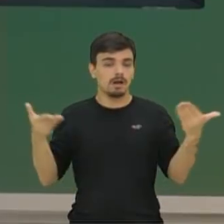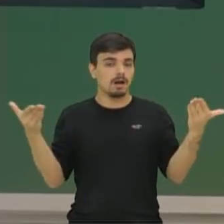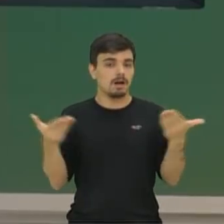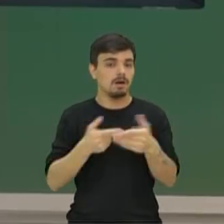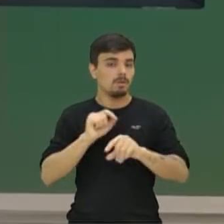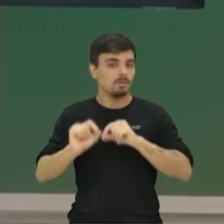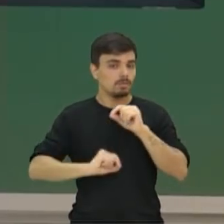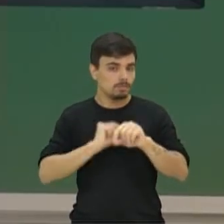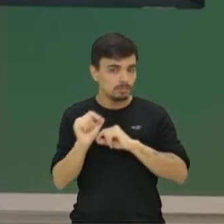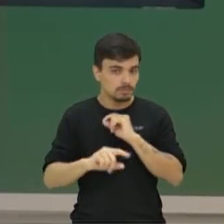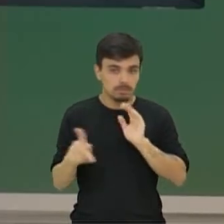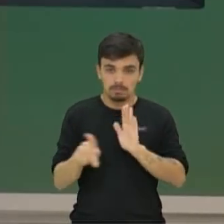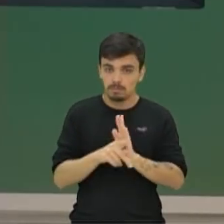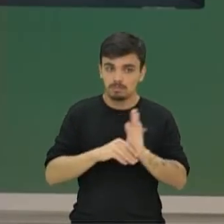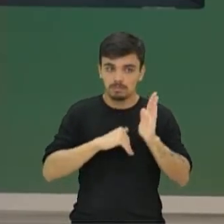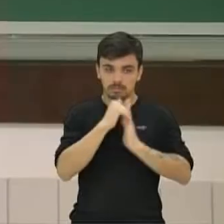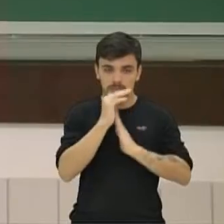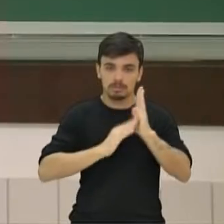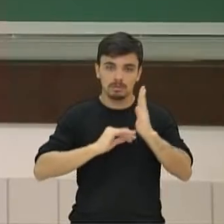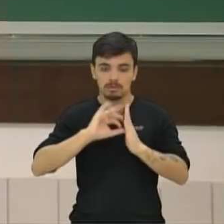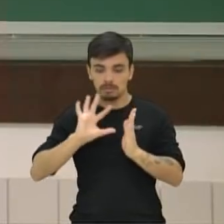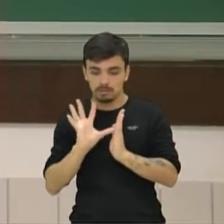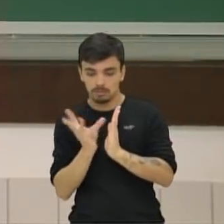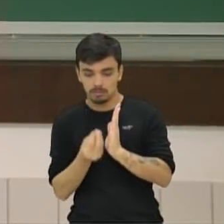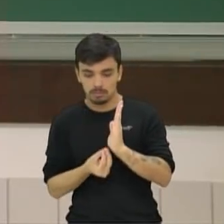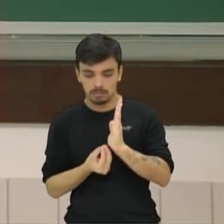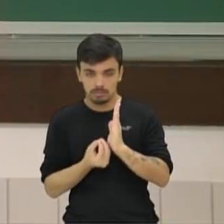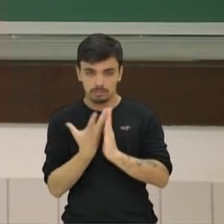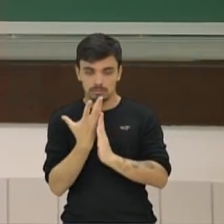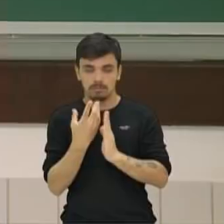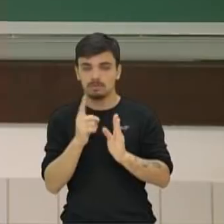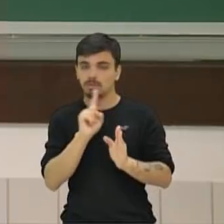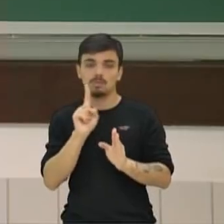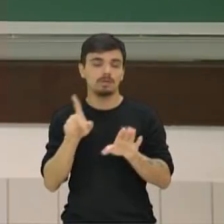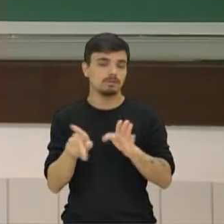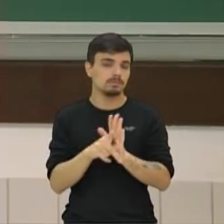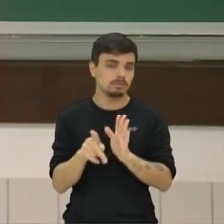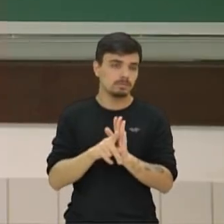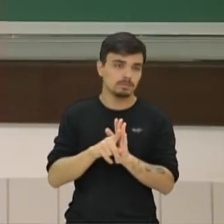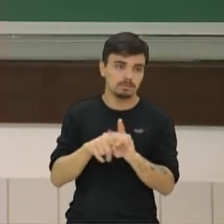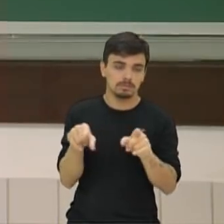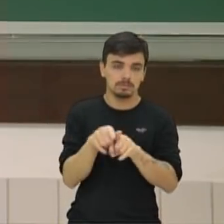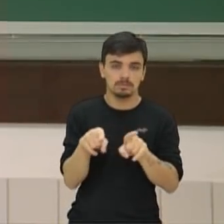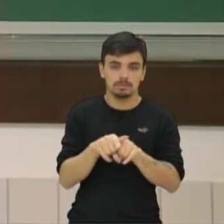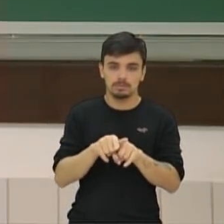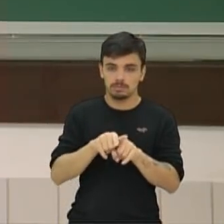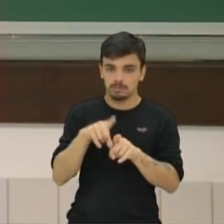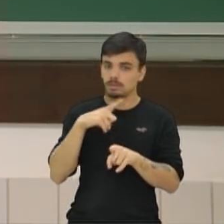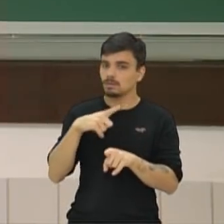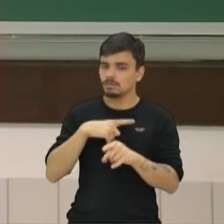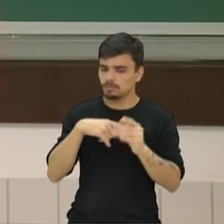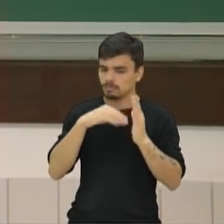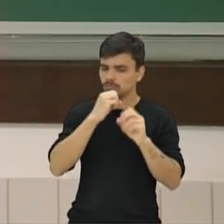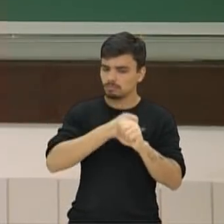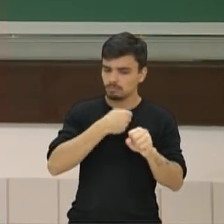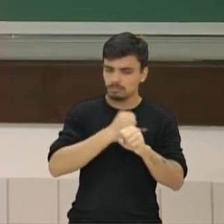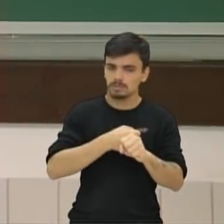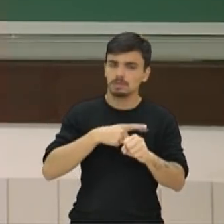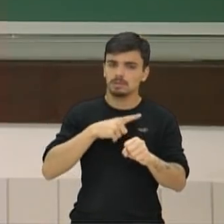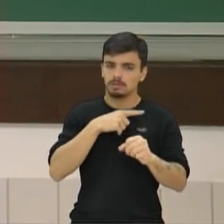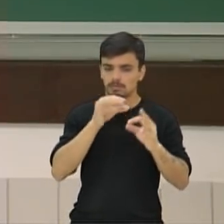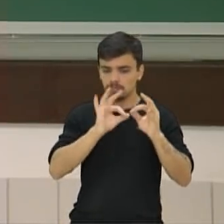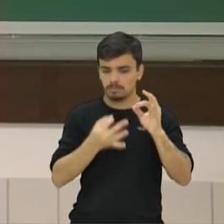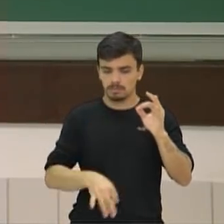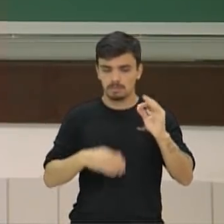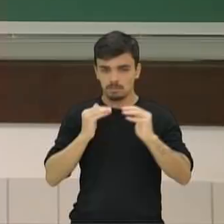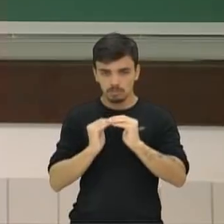Agora, não só de pintores, o Renascimento, né, não só foram pintores ou escultores, também teve uma